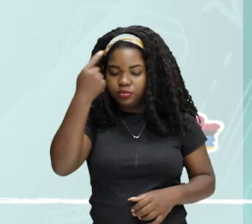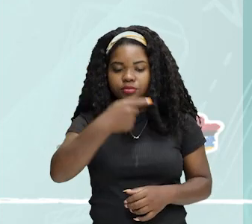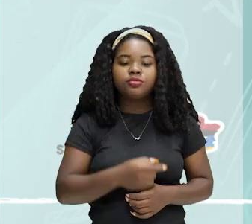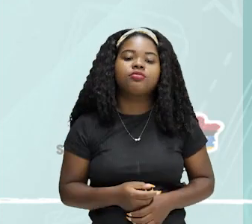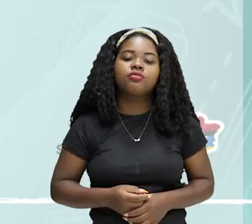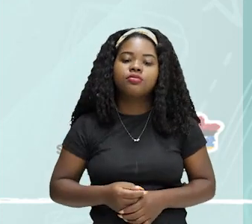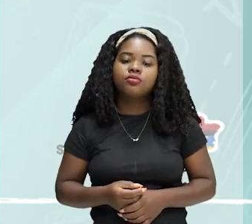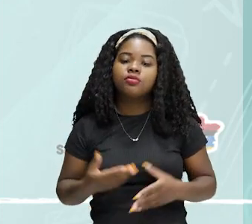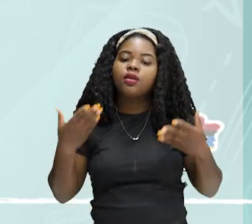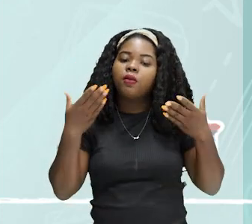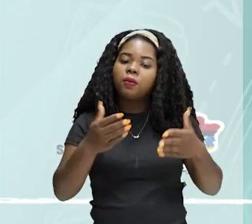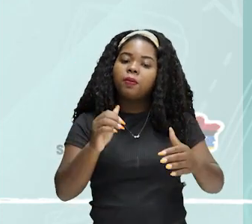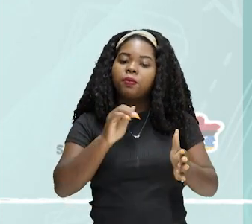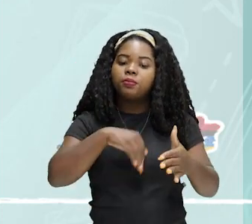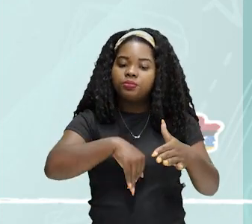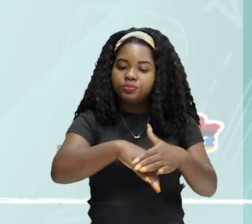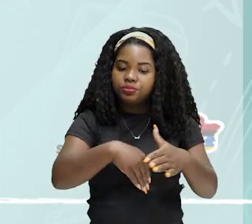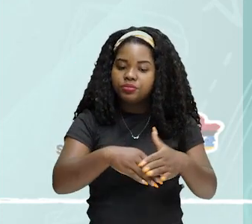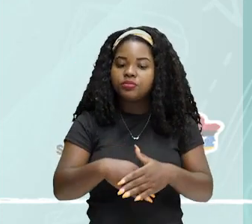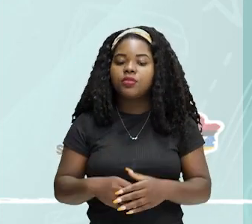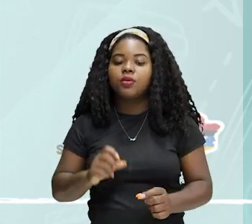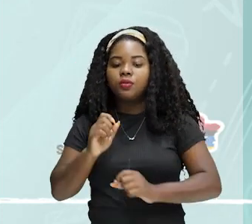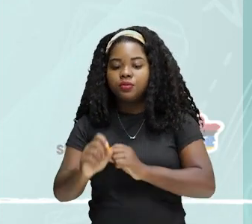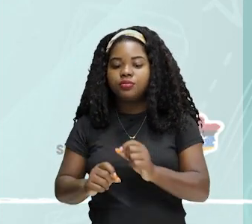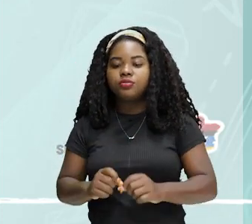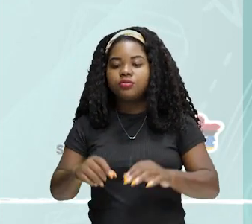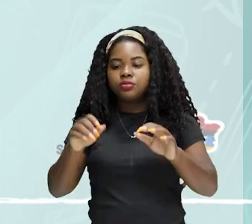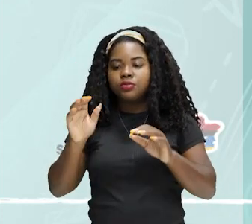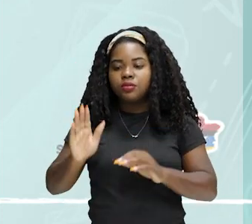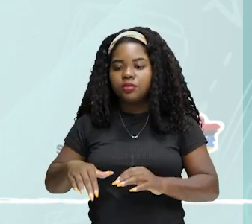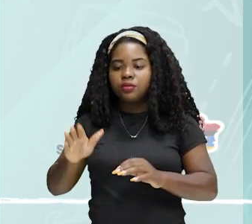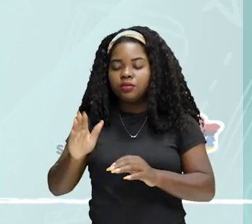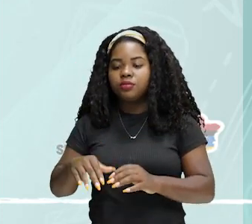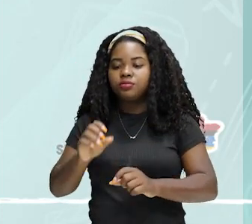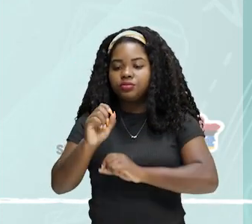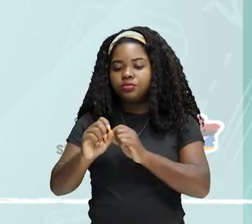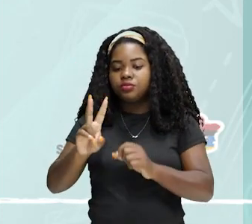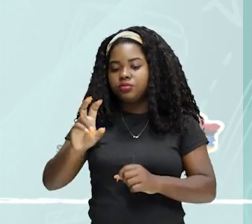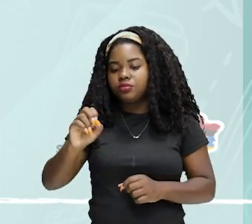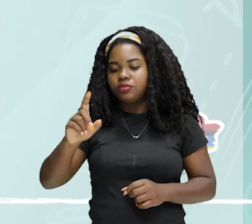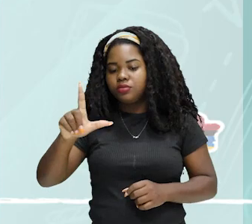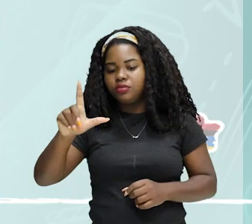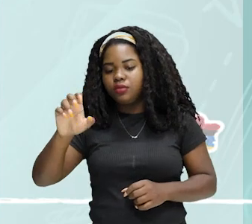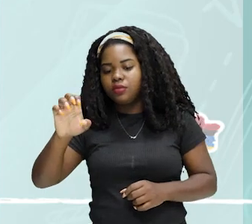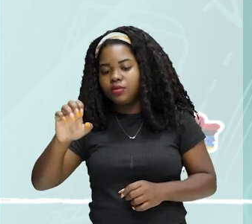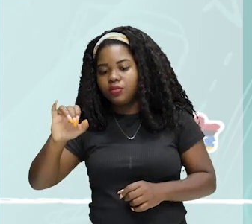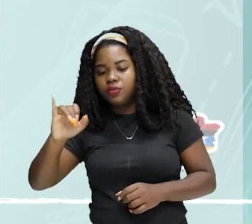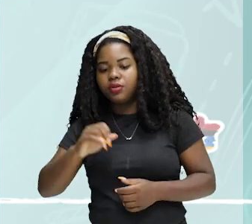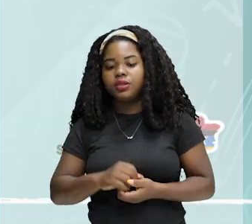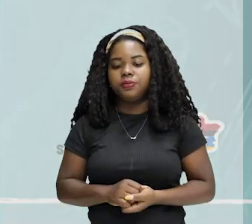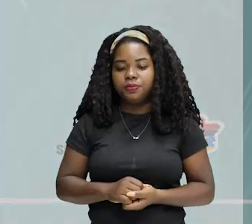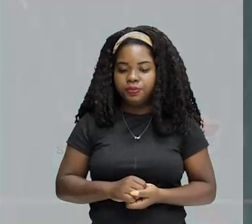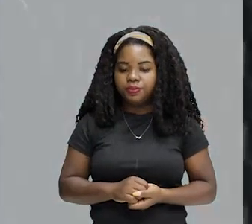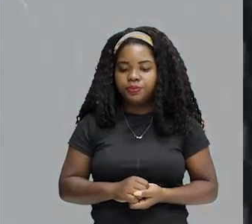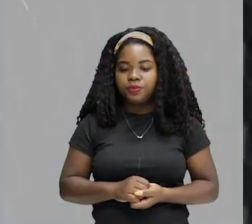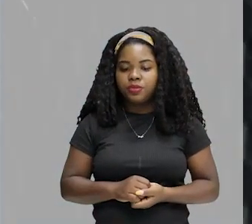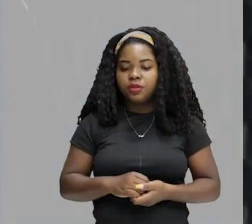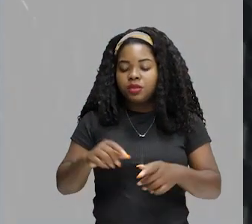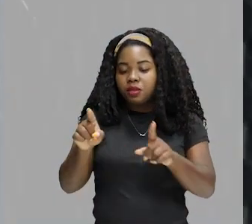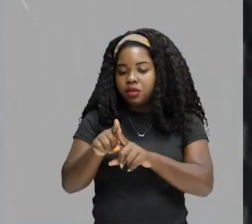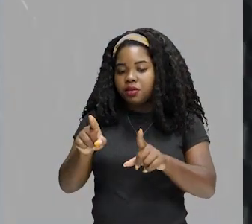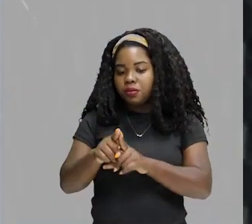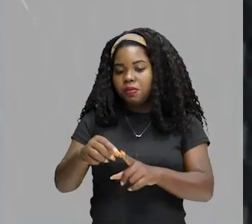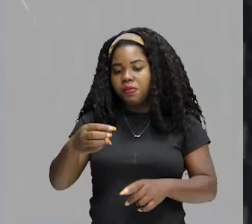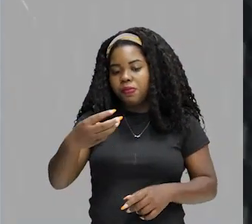direcionadas para o futebol. Enquanto para o voleibol, 165 horas. Para o basquetebol,